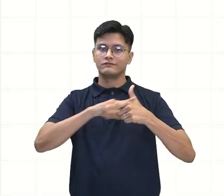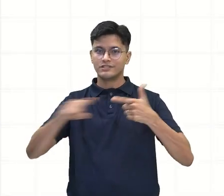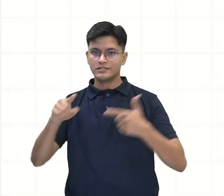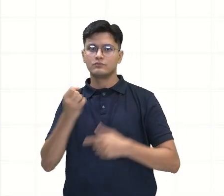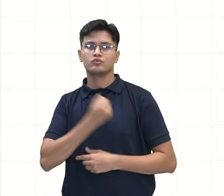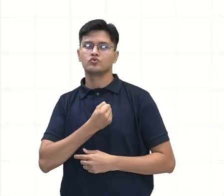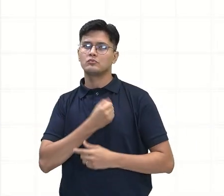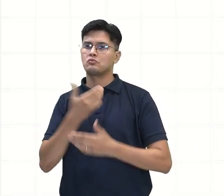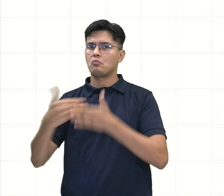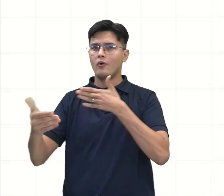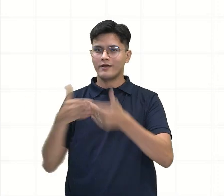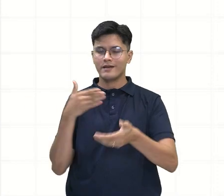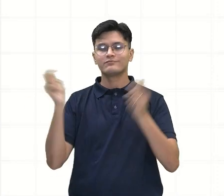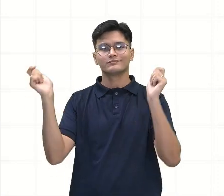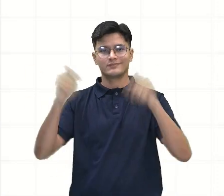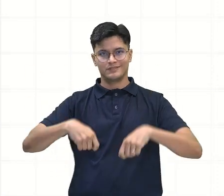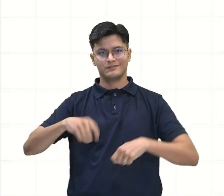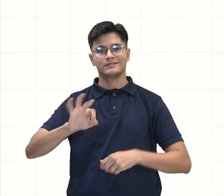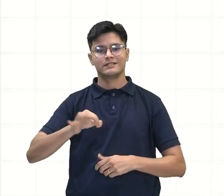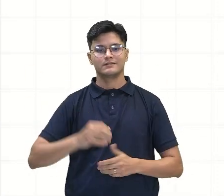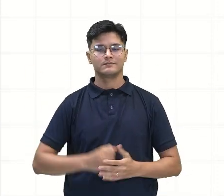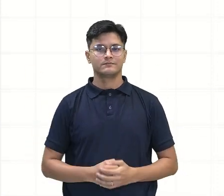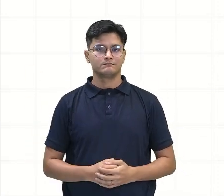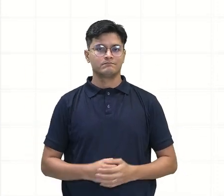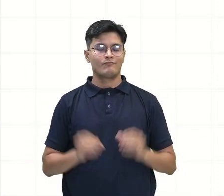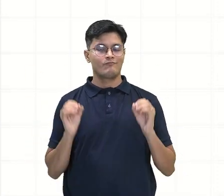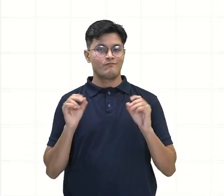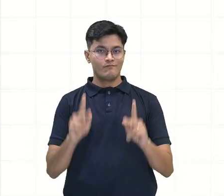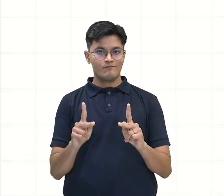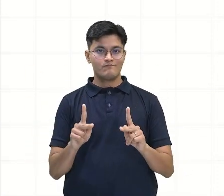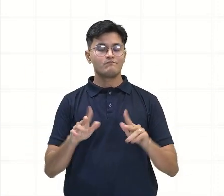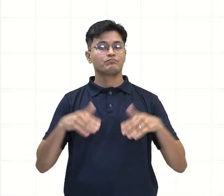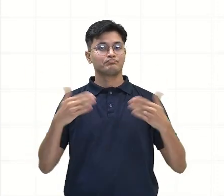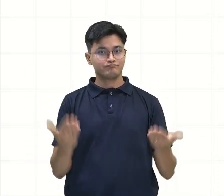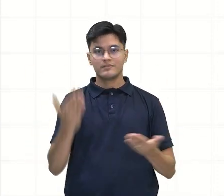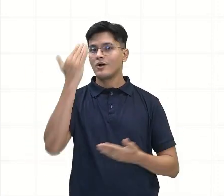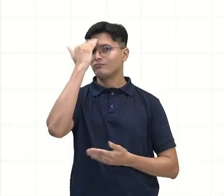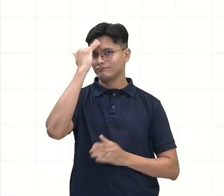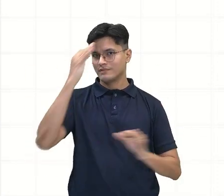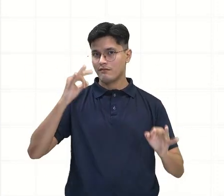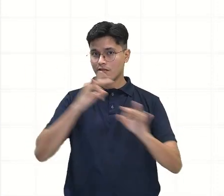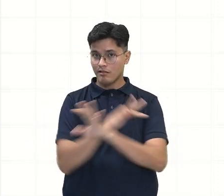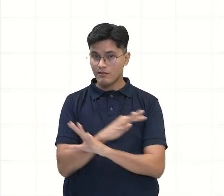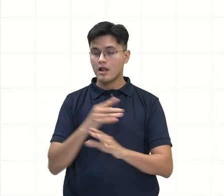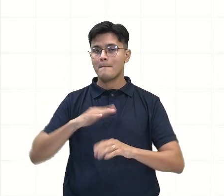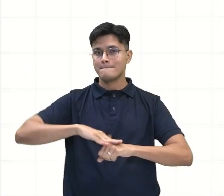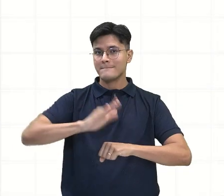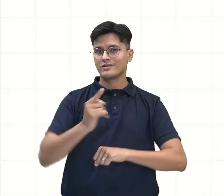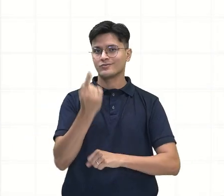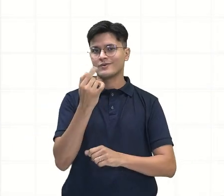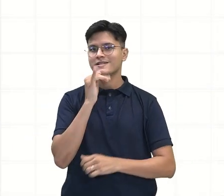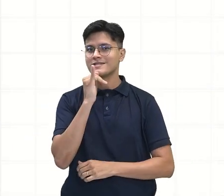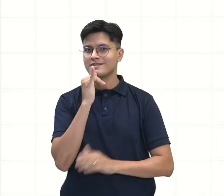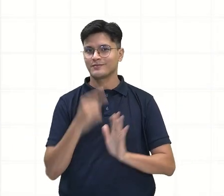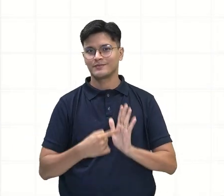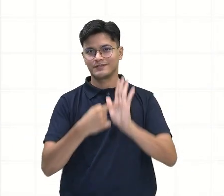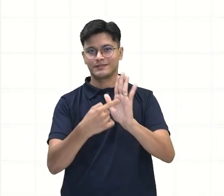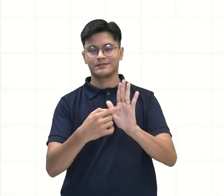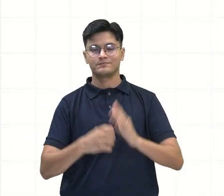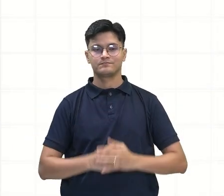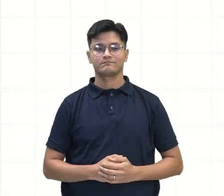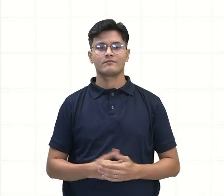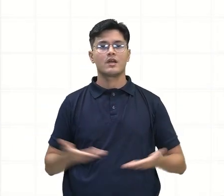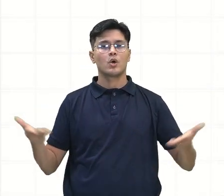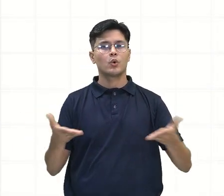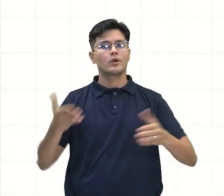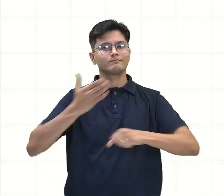Nunca o divisor vai poder ser 0. Tudo bem? Entendido isso, vamos a mais um exemplo. Vamos